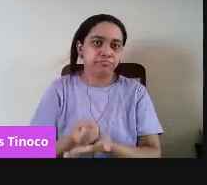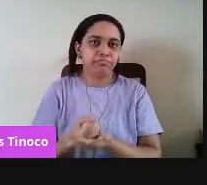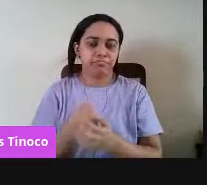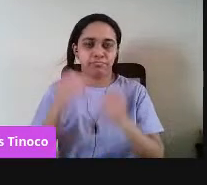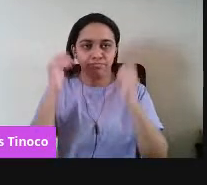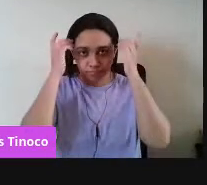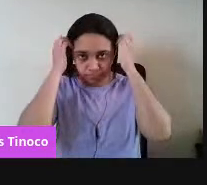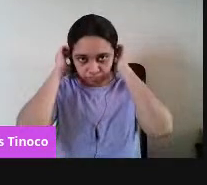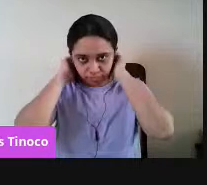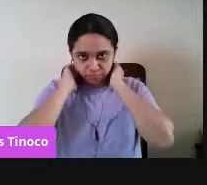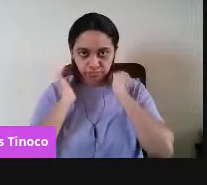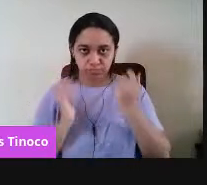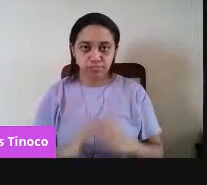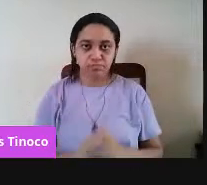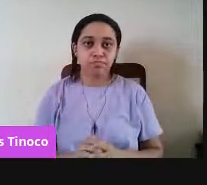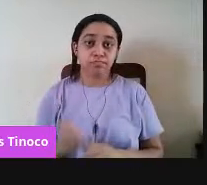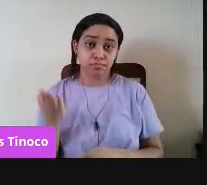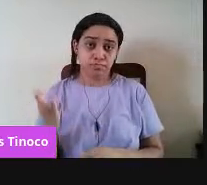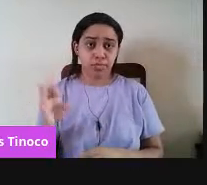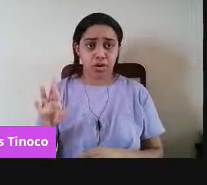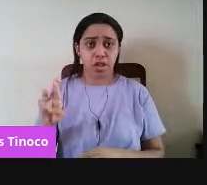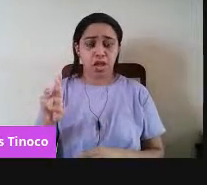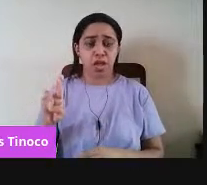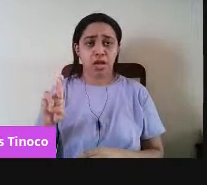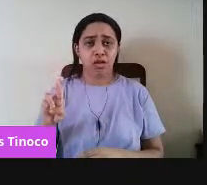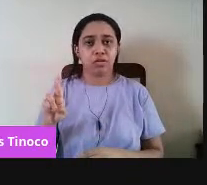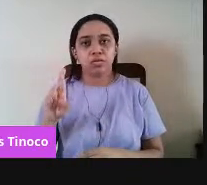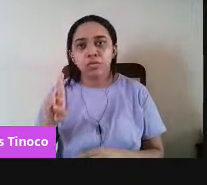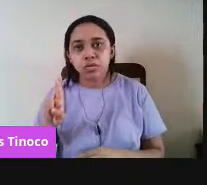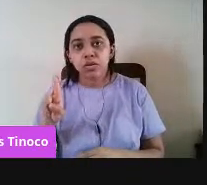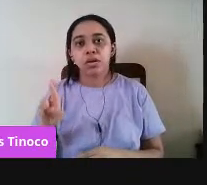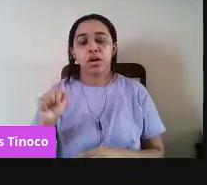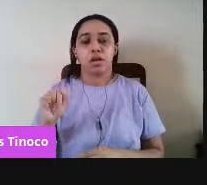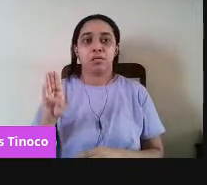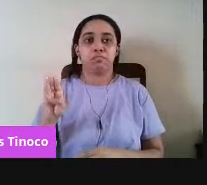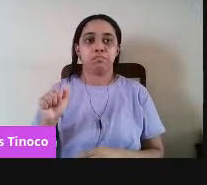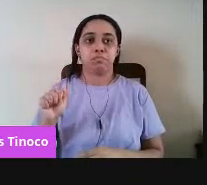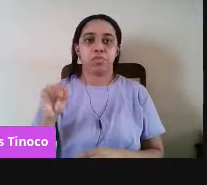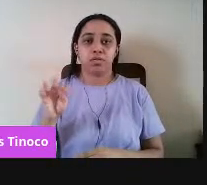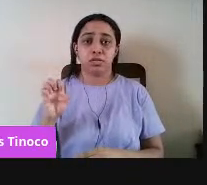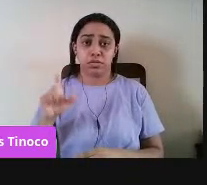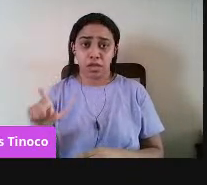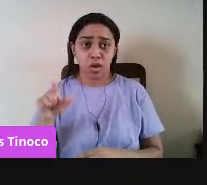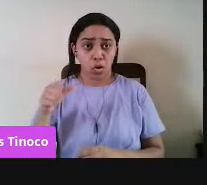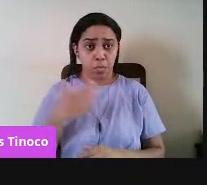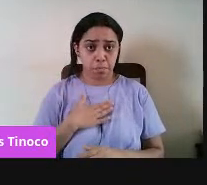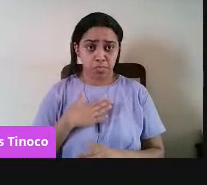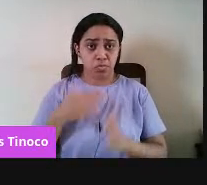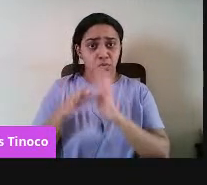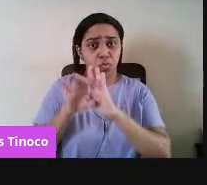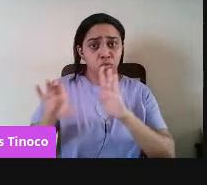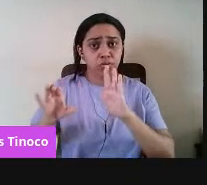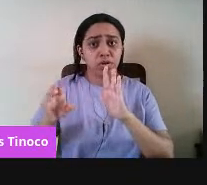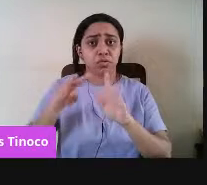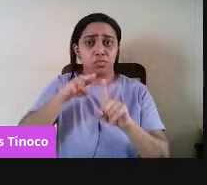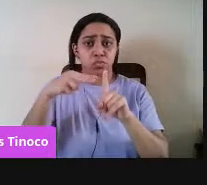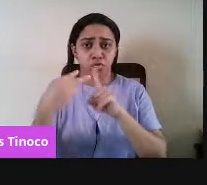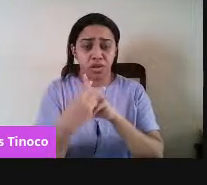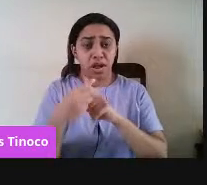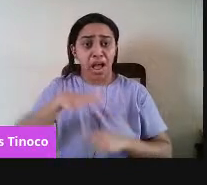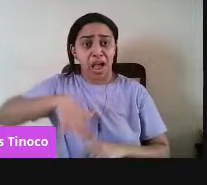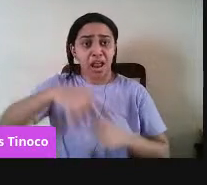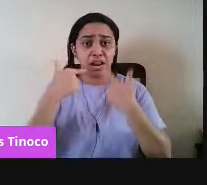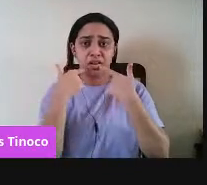E aí, Rabatelli diz assim, defino como ponto de vista, em linguística, todo enunciado